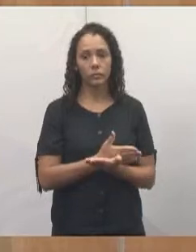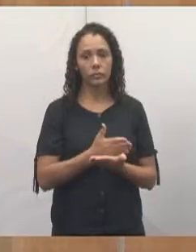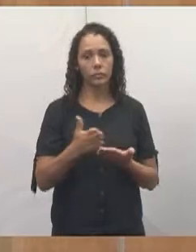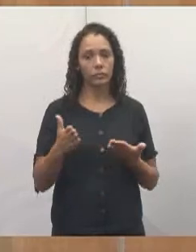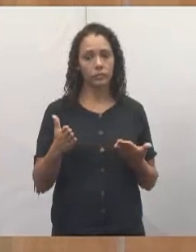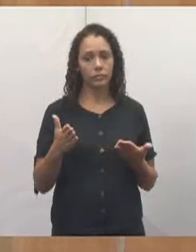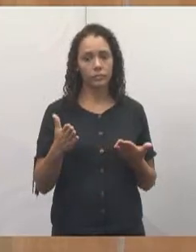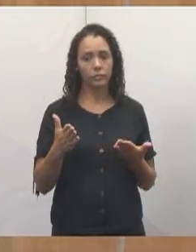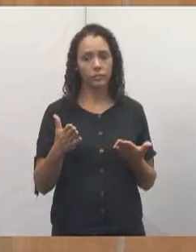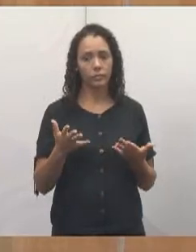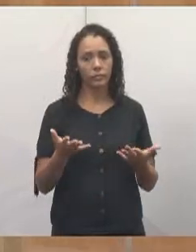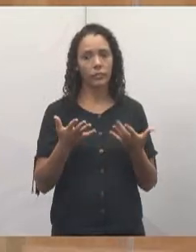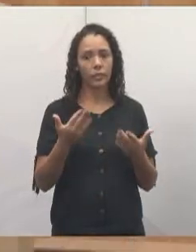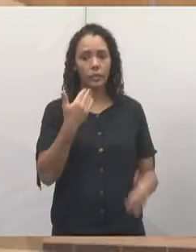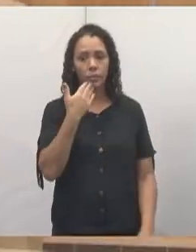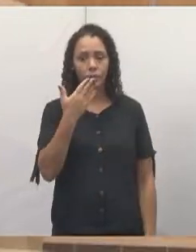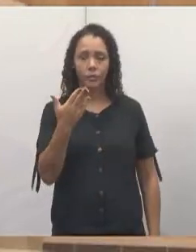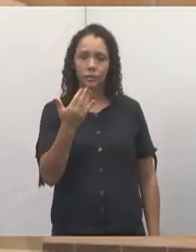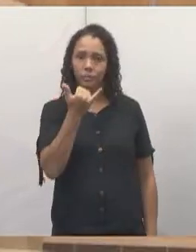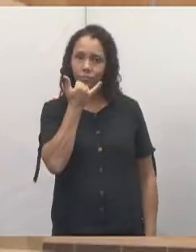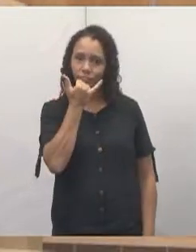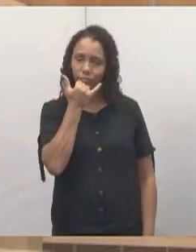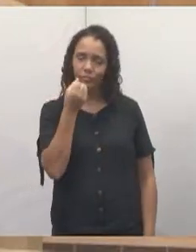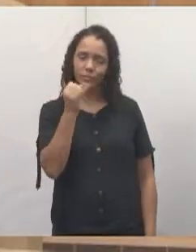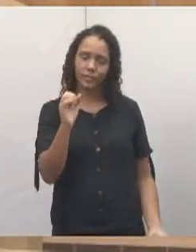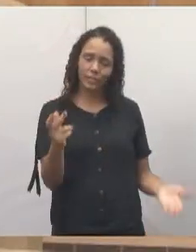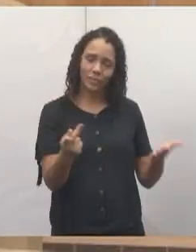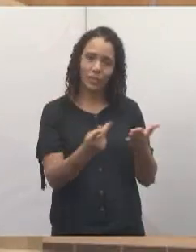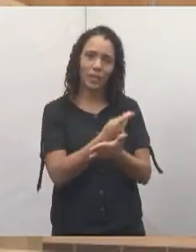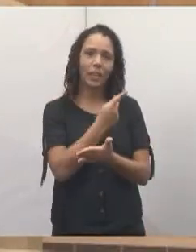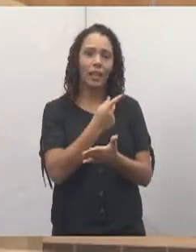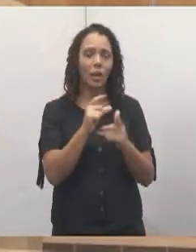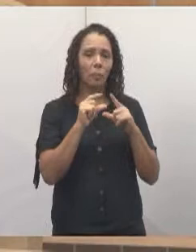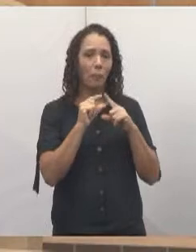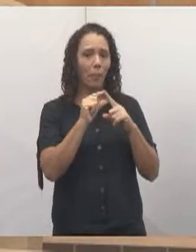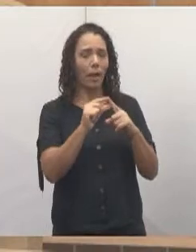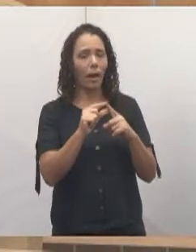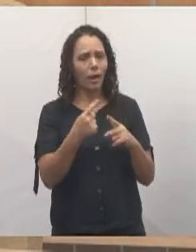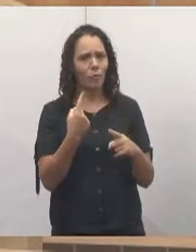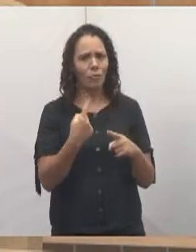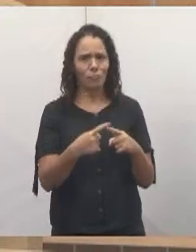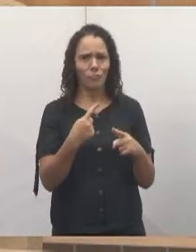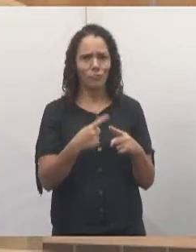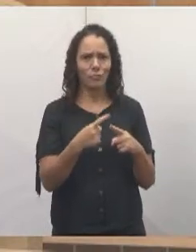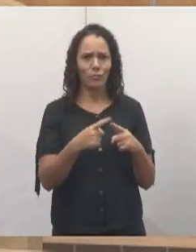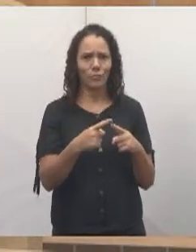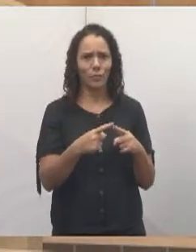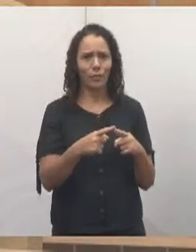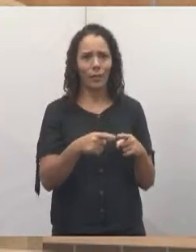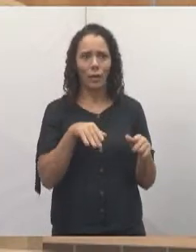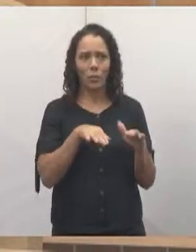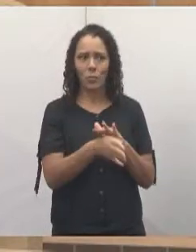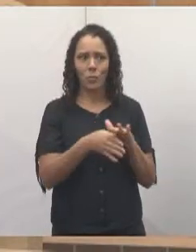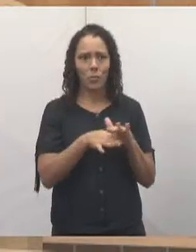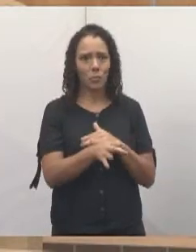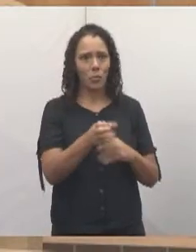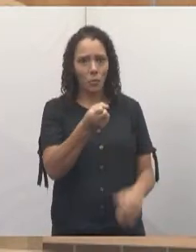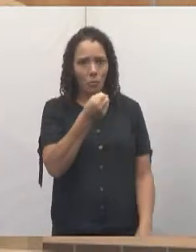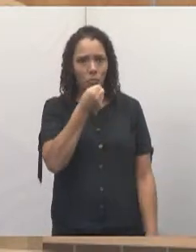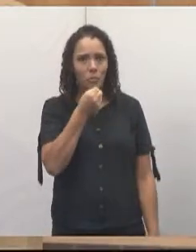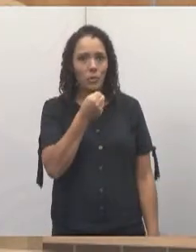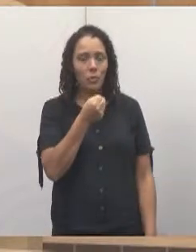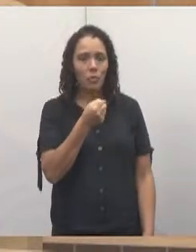Inicialmente, quero pedir aqui até uma desculpa se eu errar aqui algum plural, alguma coisa, porque não estamos tão acostumados aqui com os microfones